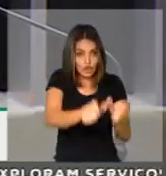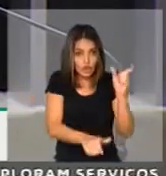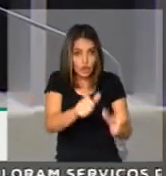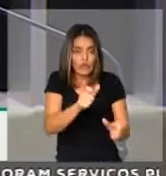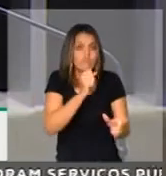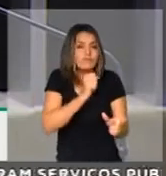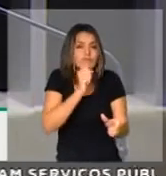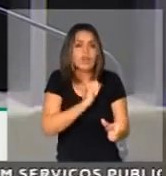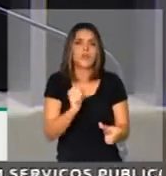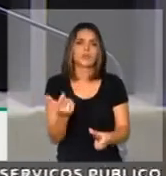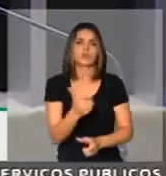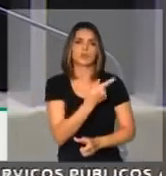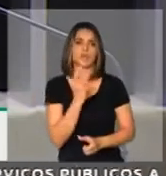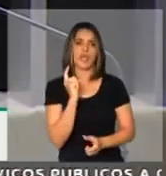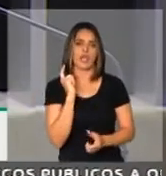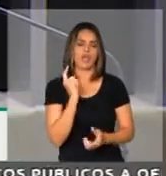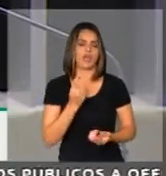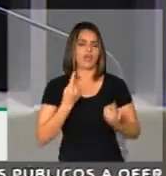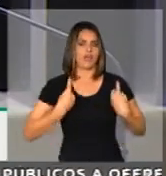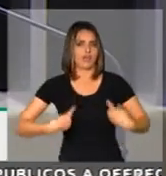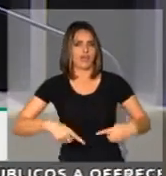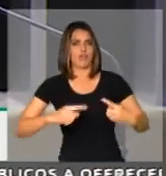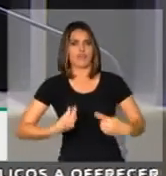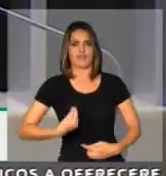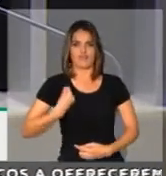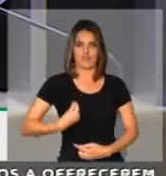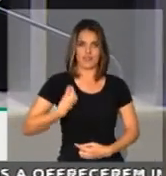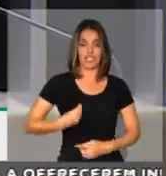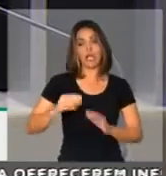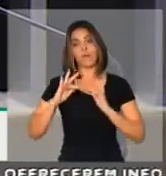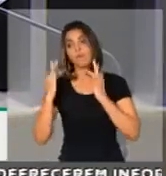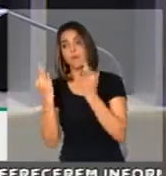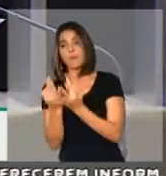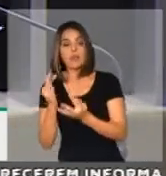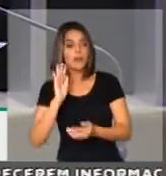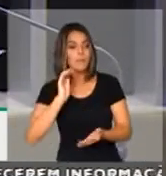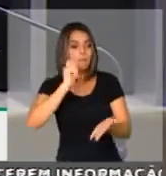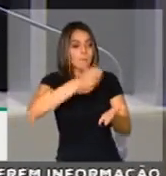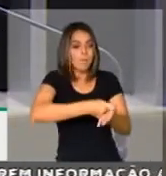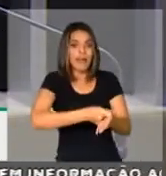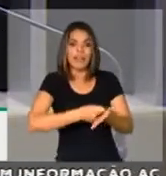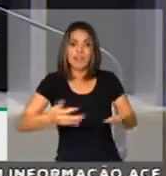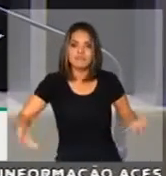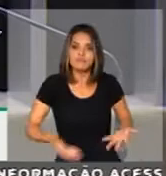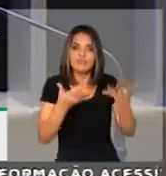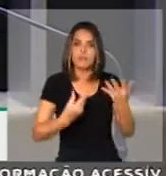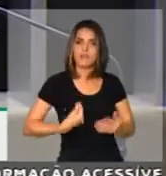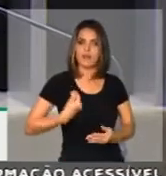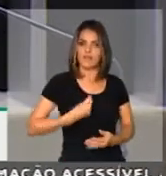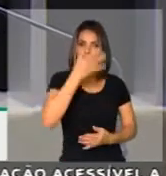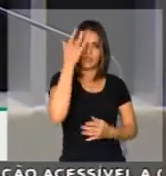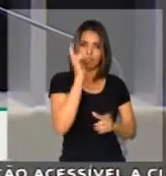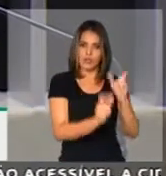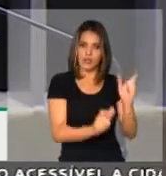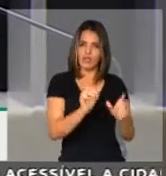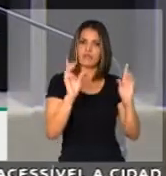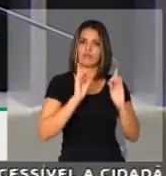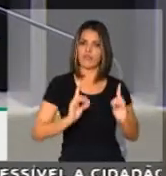própria subsistência ou de tê-la provida pela família, o recebimento de um salário mínimo mensal,